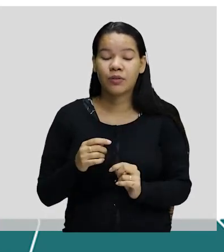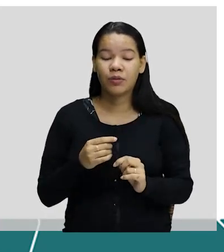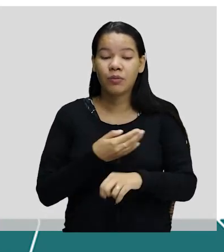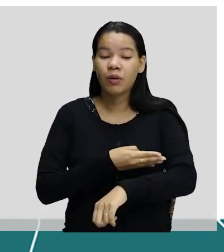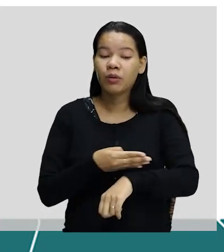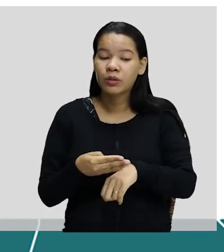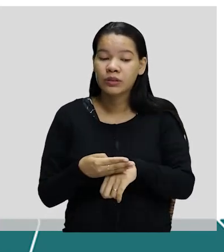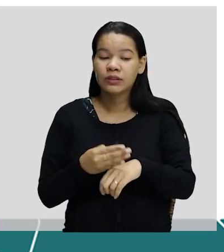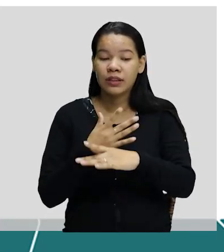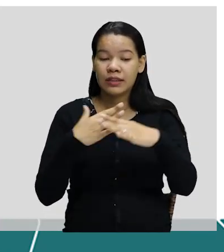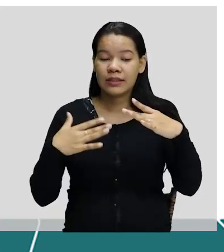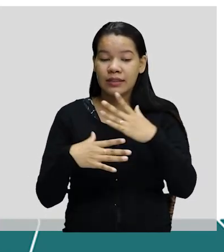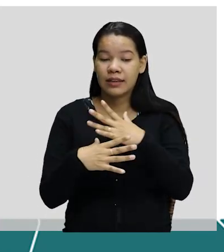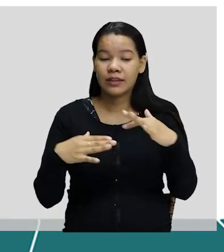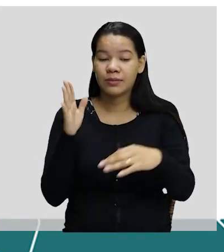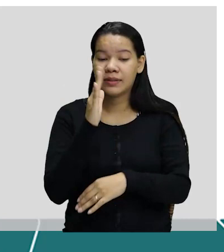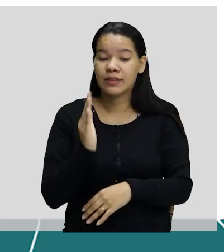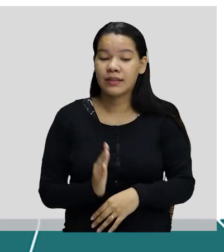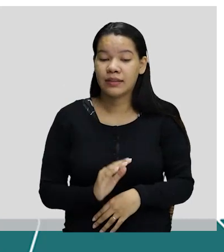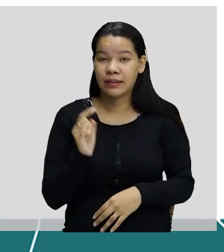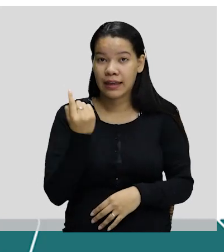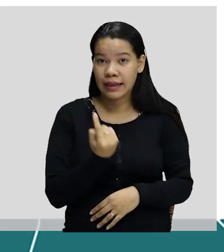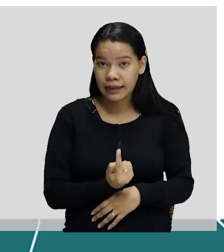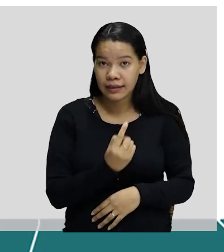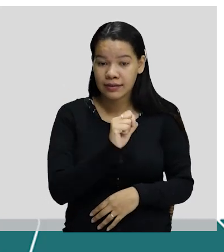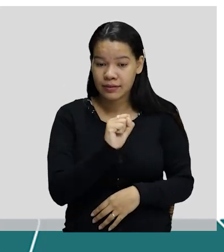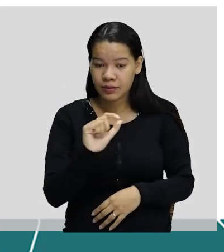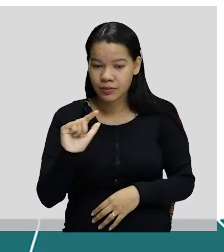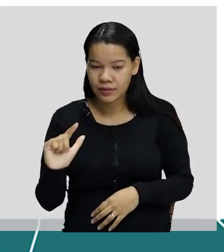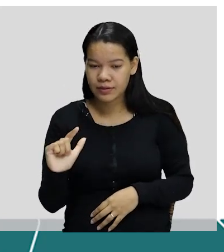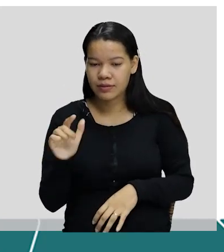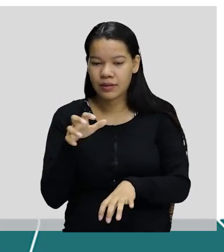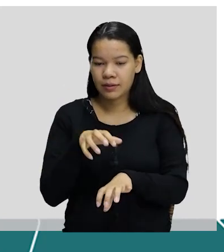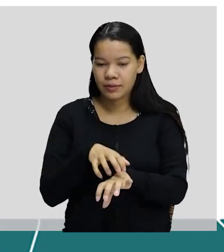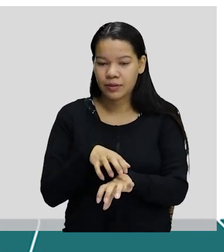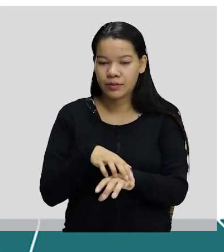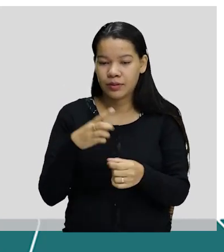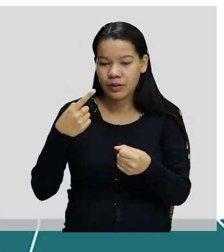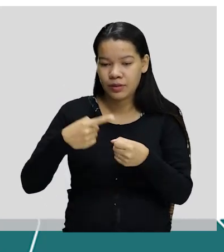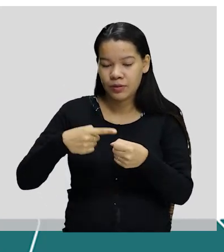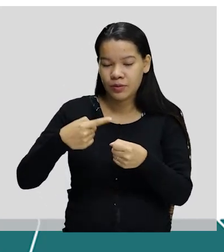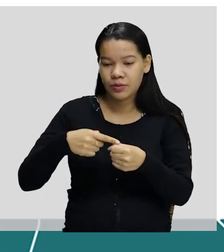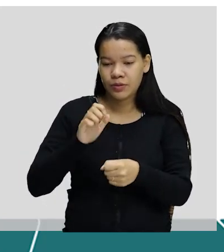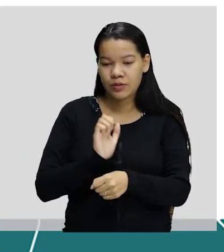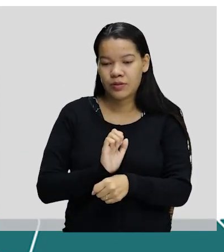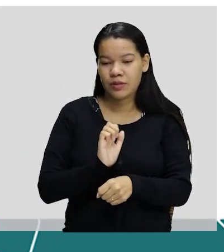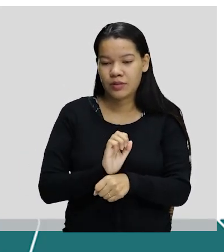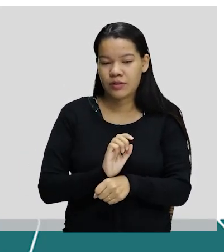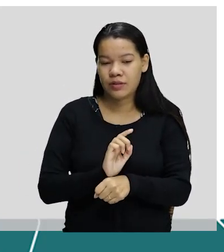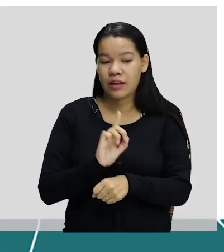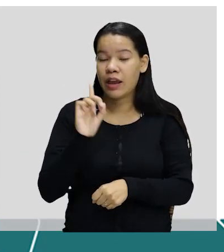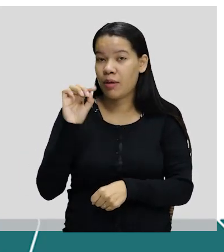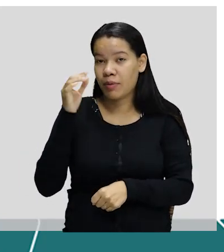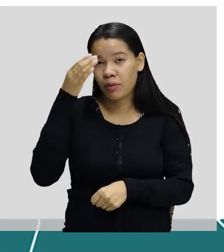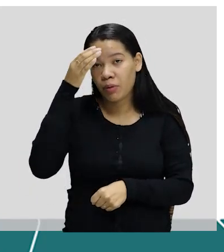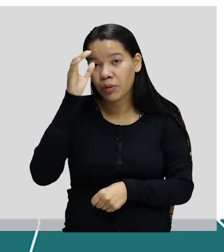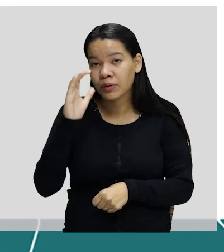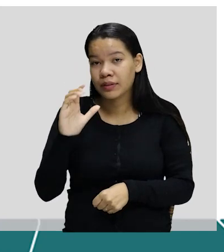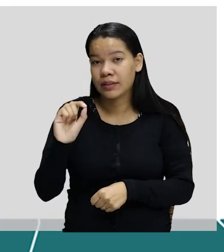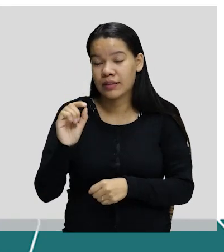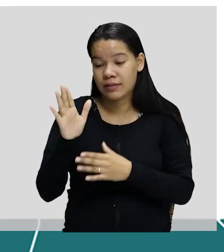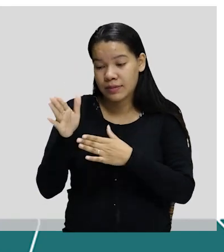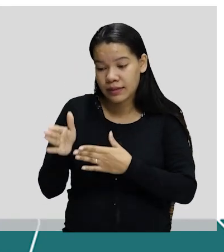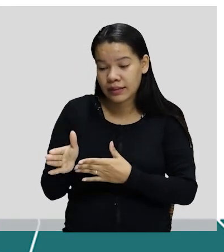cidade brasileira de São Luís, a capital e no interior do estado. Tradição que se mantém desde o